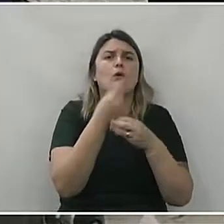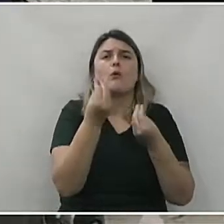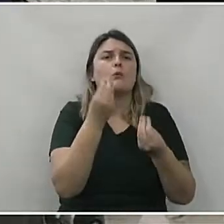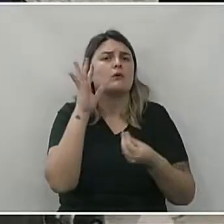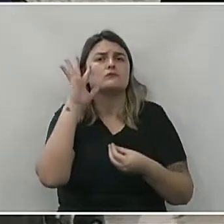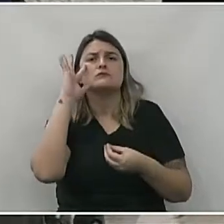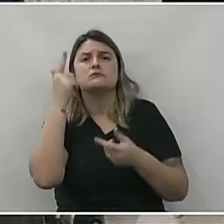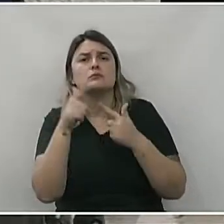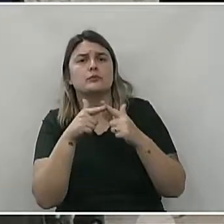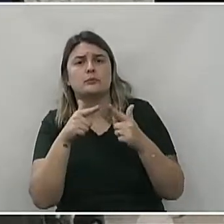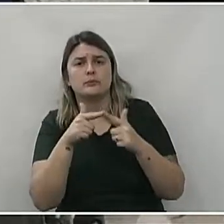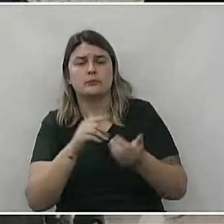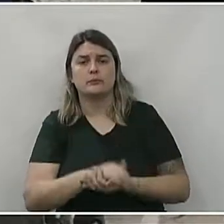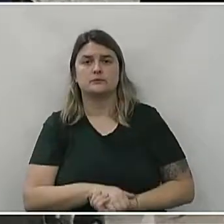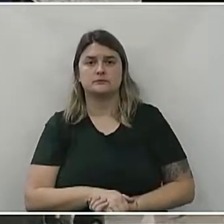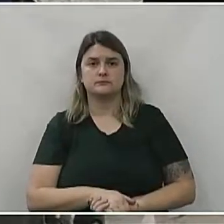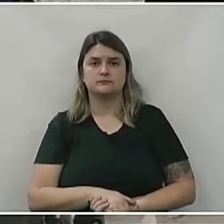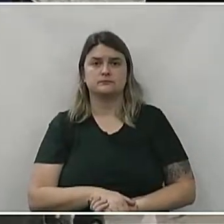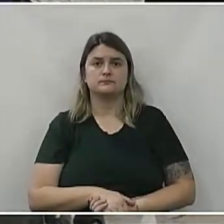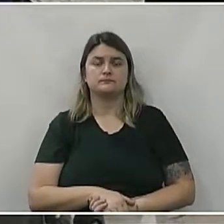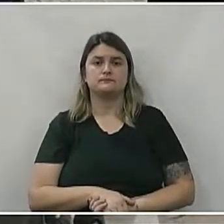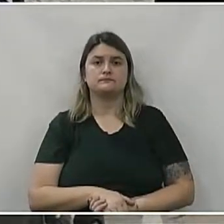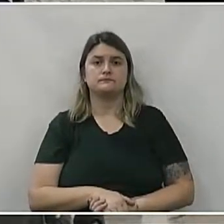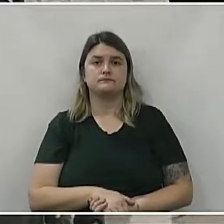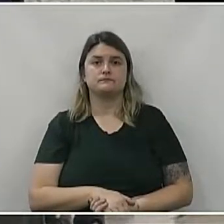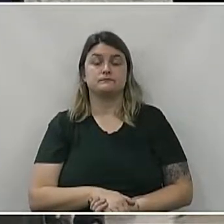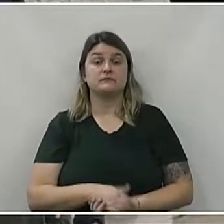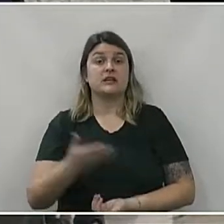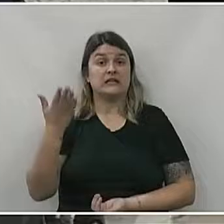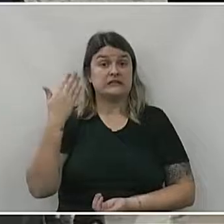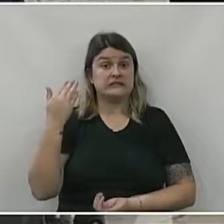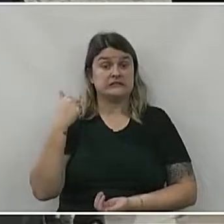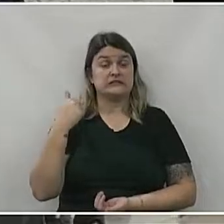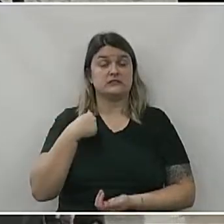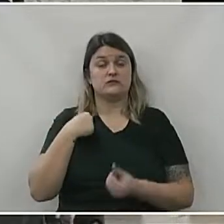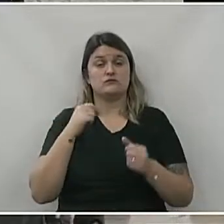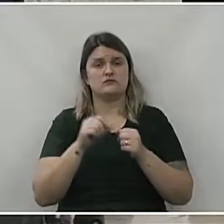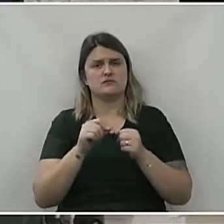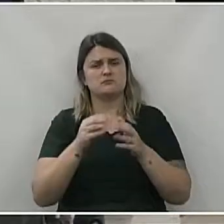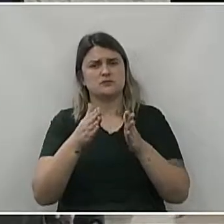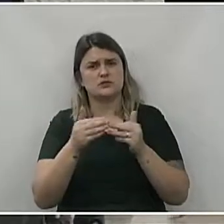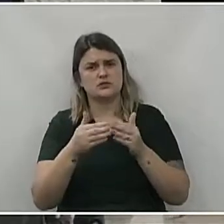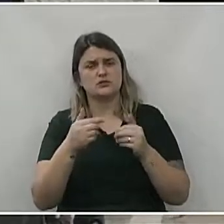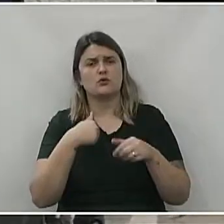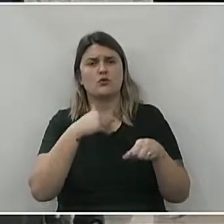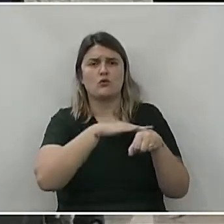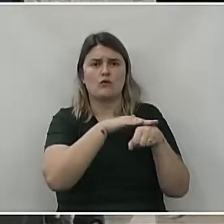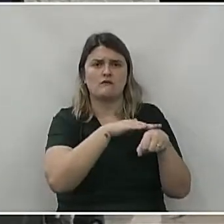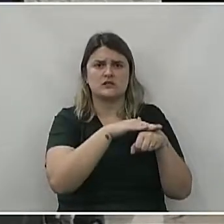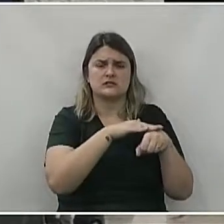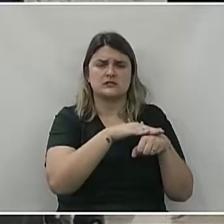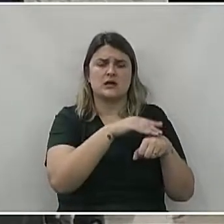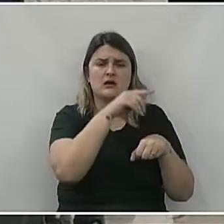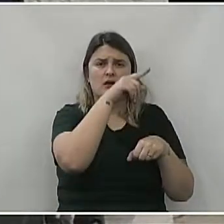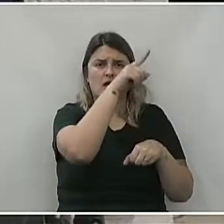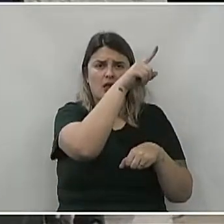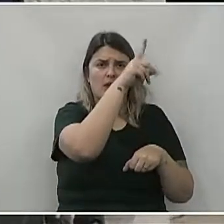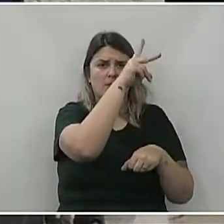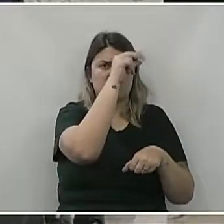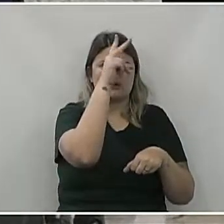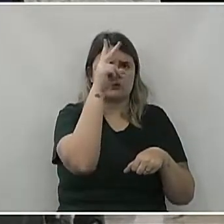resolver essa situação. Eu, antes de entrar com esse requerimento, eu conversei com o setor de comunicação da